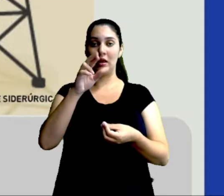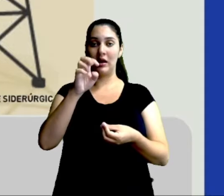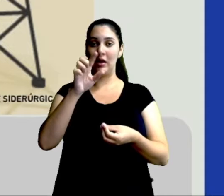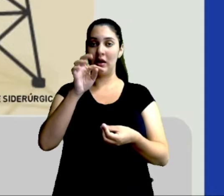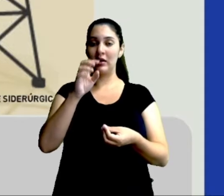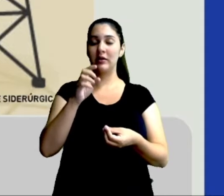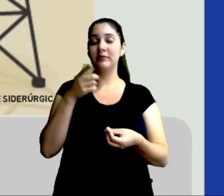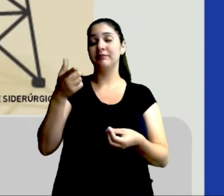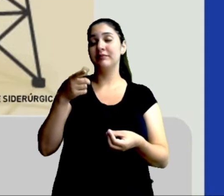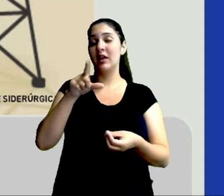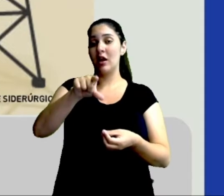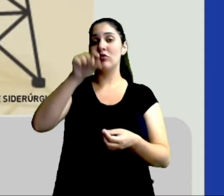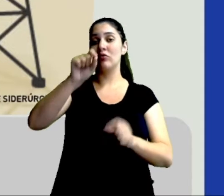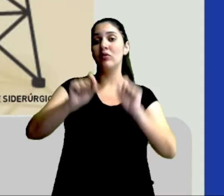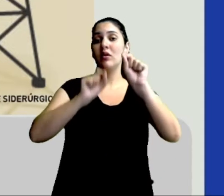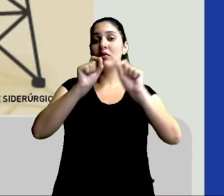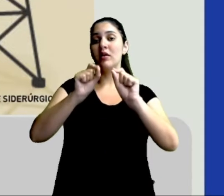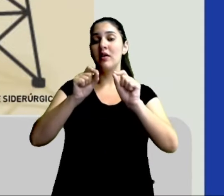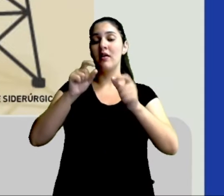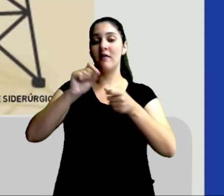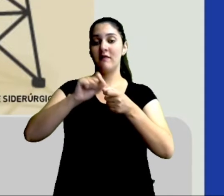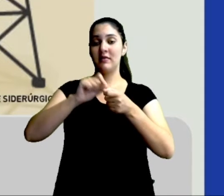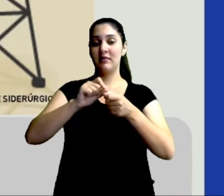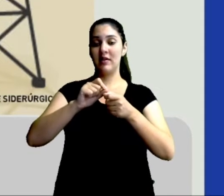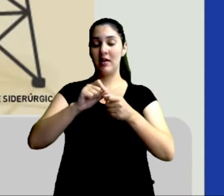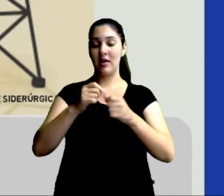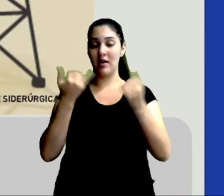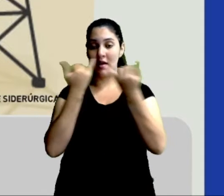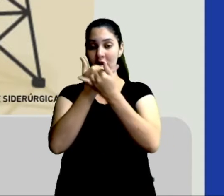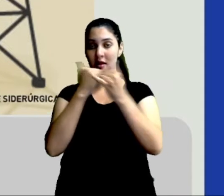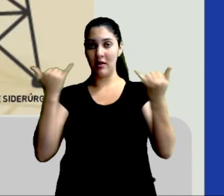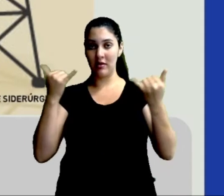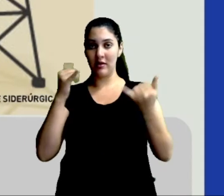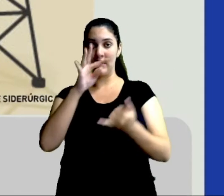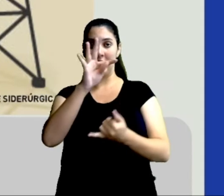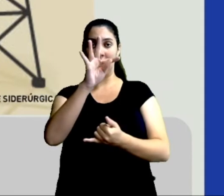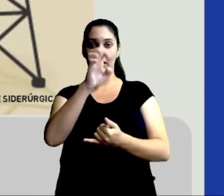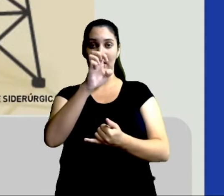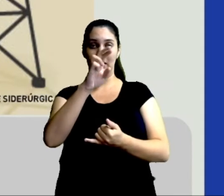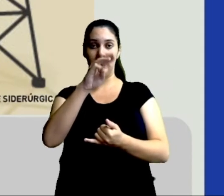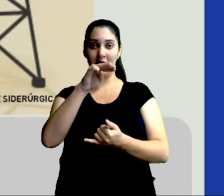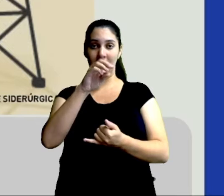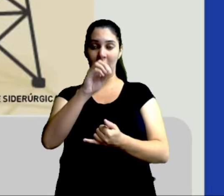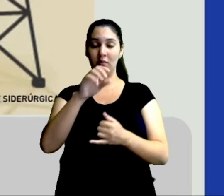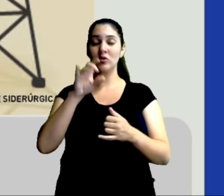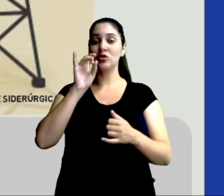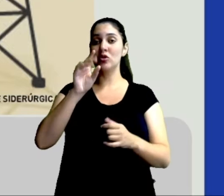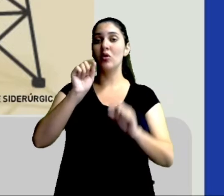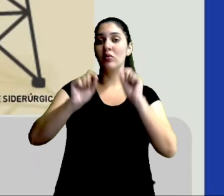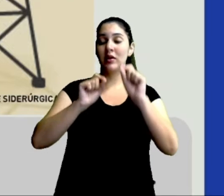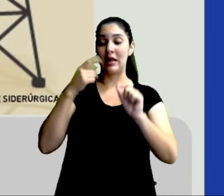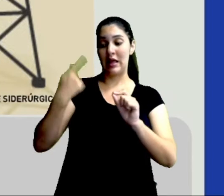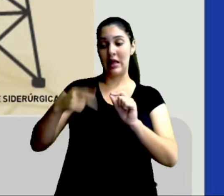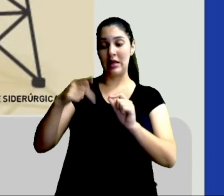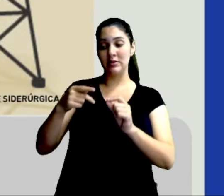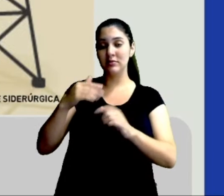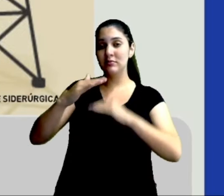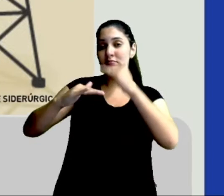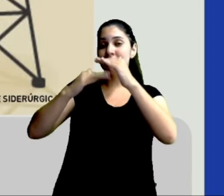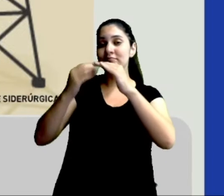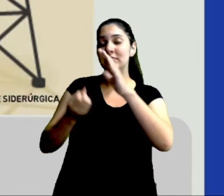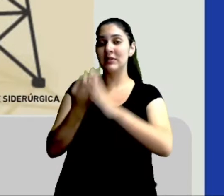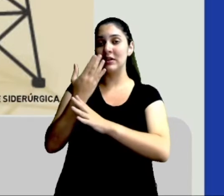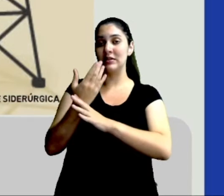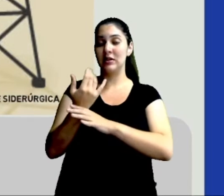a alternativa é produzir energia através das termoelétricas. Só que esse tipo de produção de energia é muito danoso ao